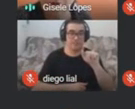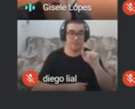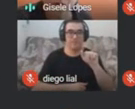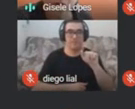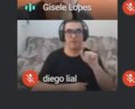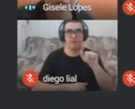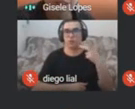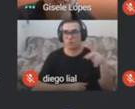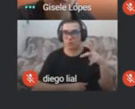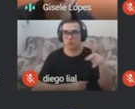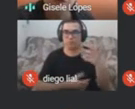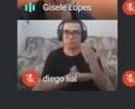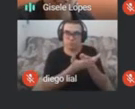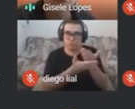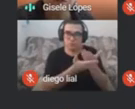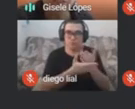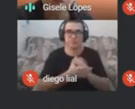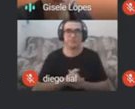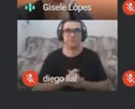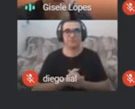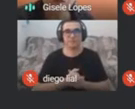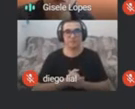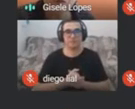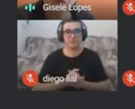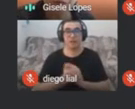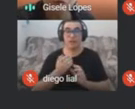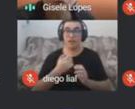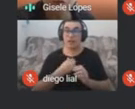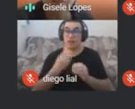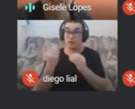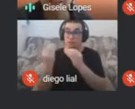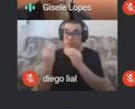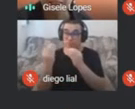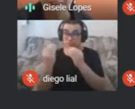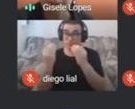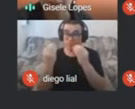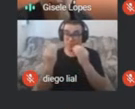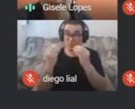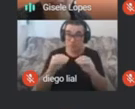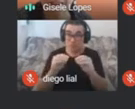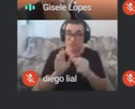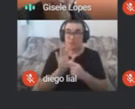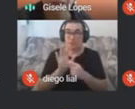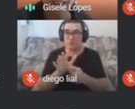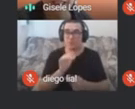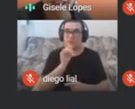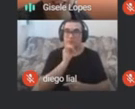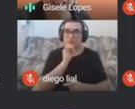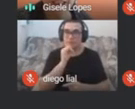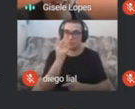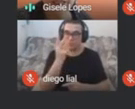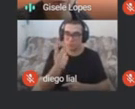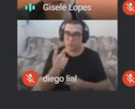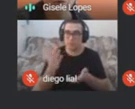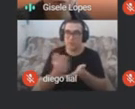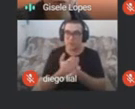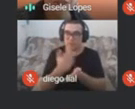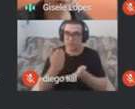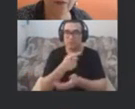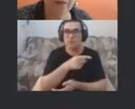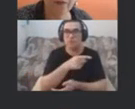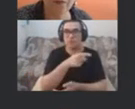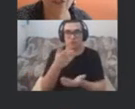seus objetos de estudo. Eu coloquei aqui 2 livros que vocês vão estudar muito nas disciplinas de Química Analítica, que